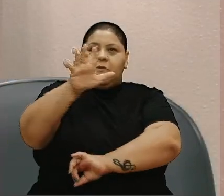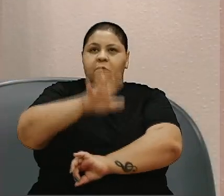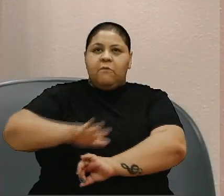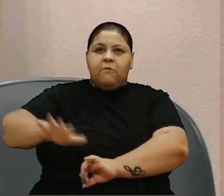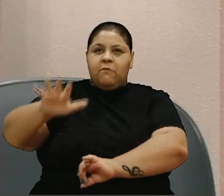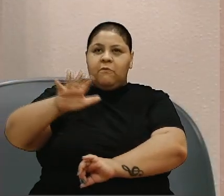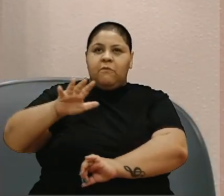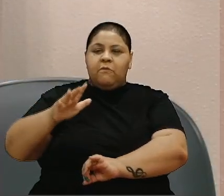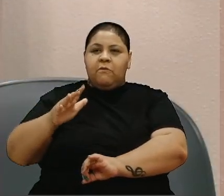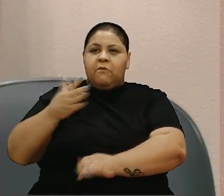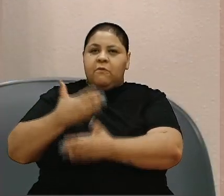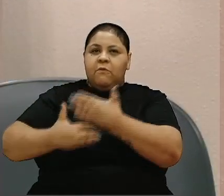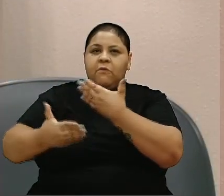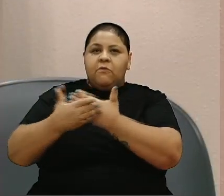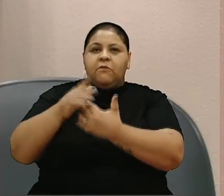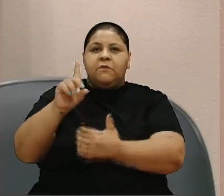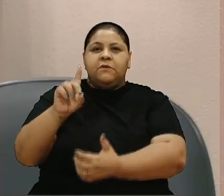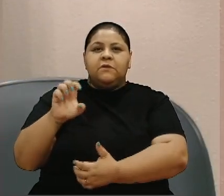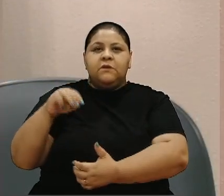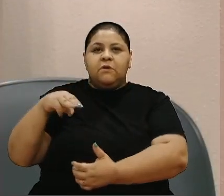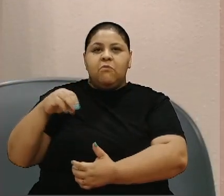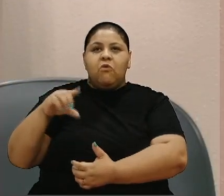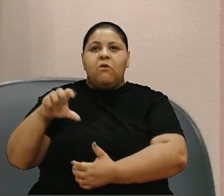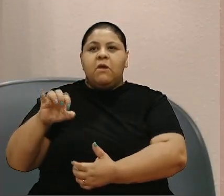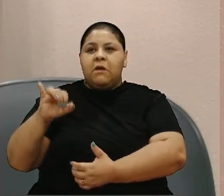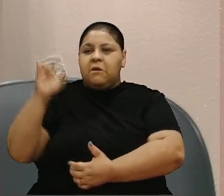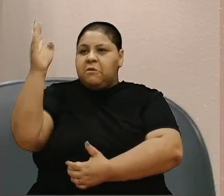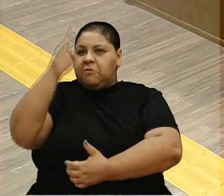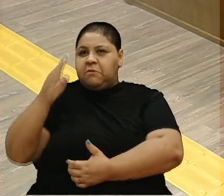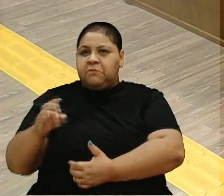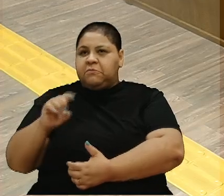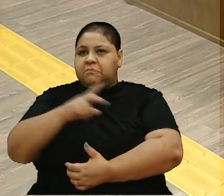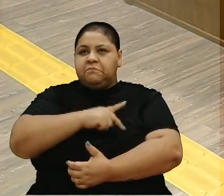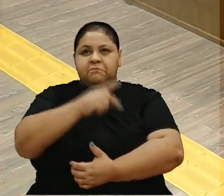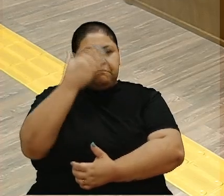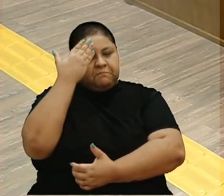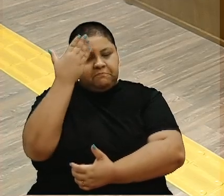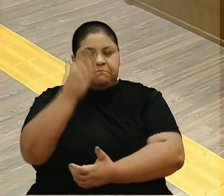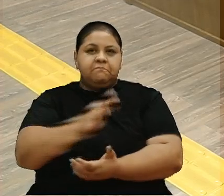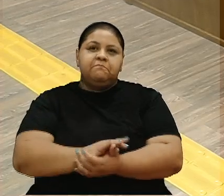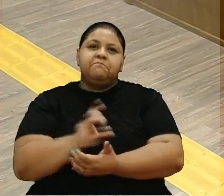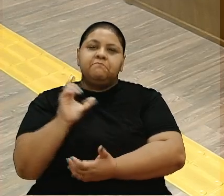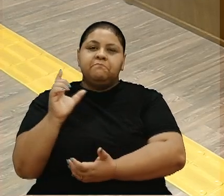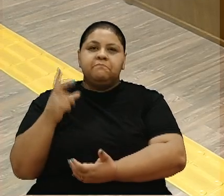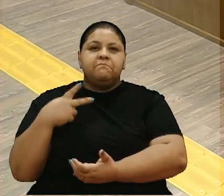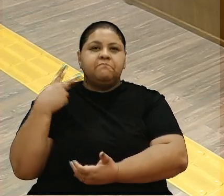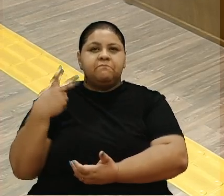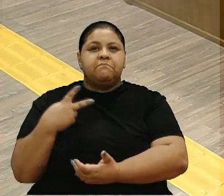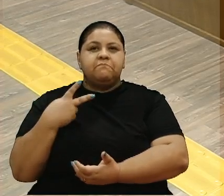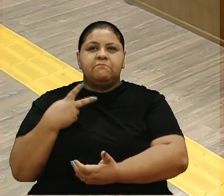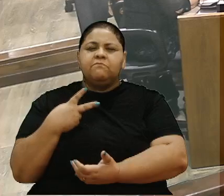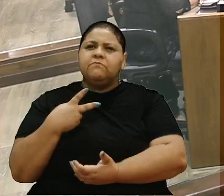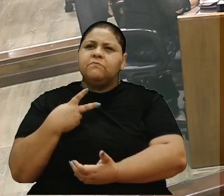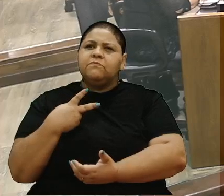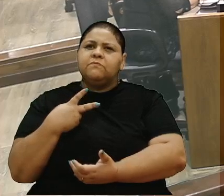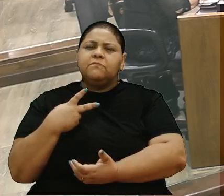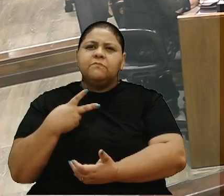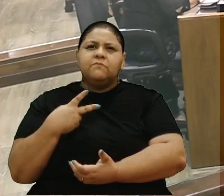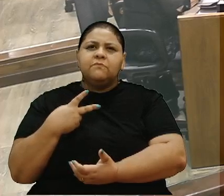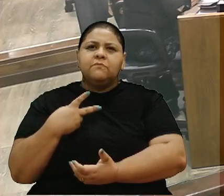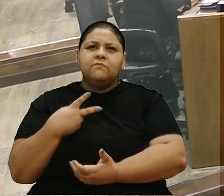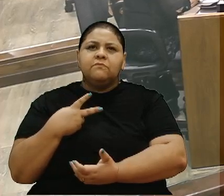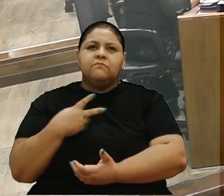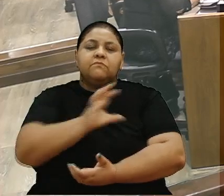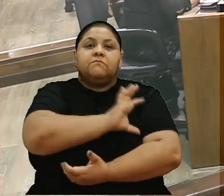os demoleis de todo o Brasil. Seria isso, presidente. Muito obrigado. Obrigado, vereador Bortola. Com a palavra, vereador Ramon Teles.